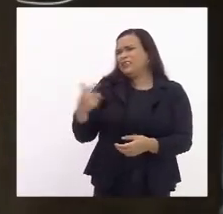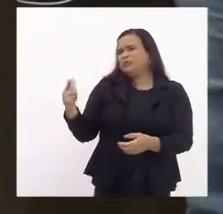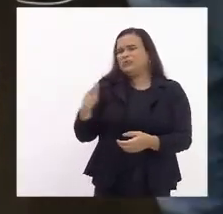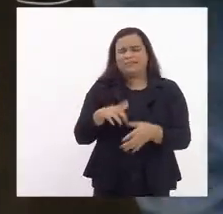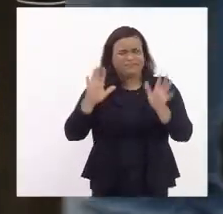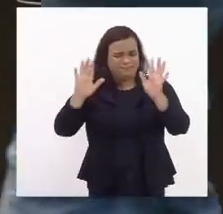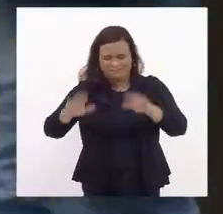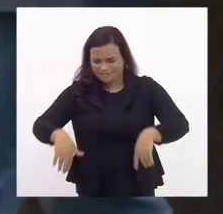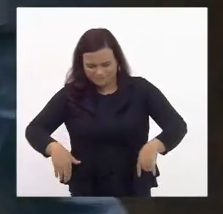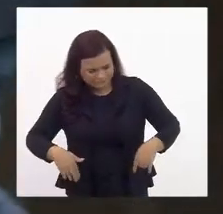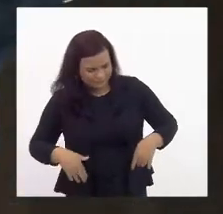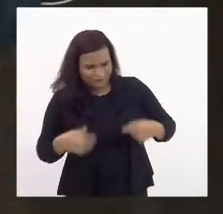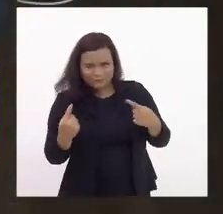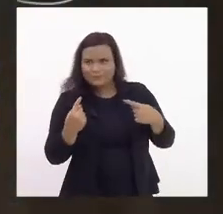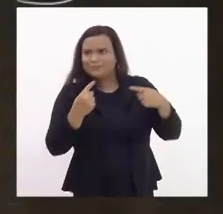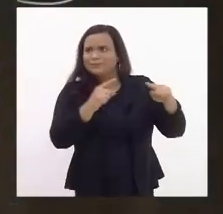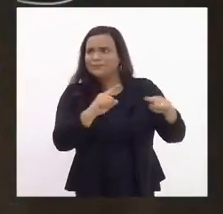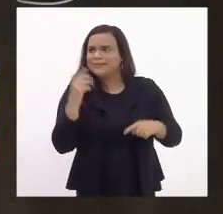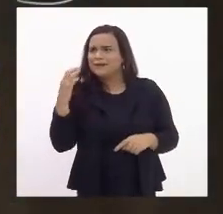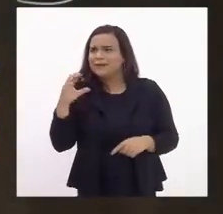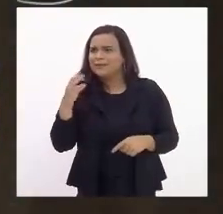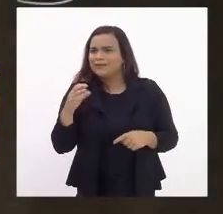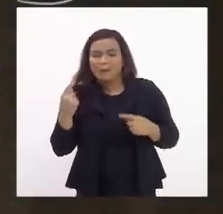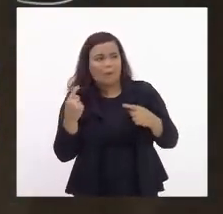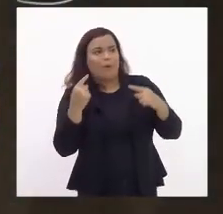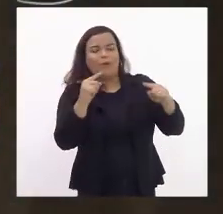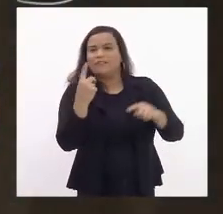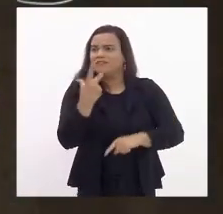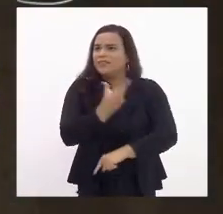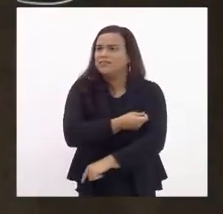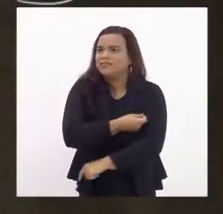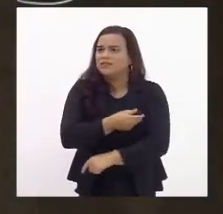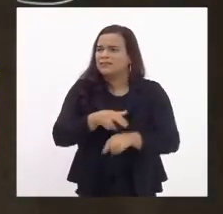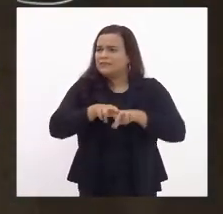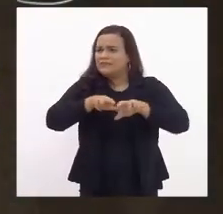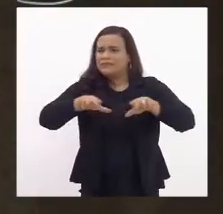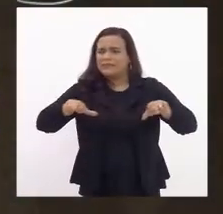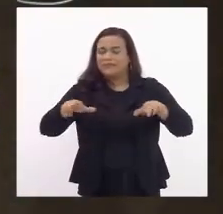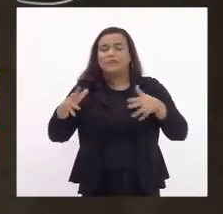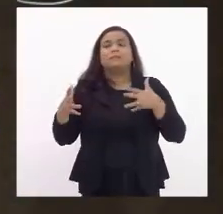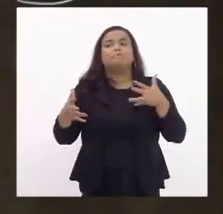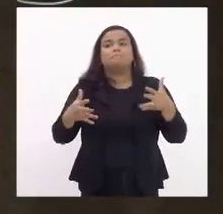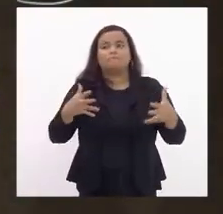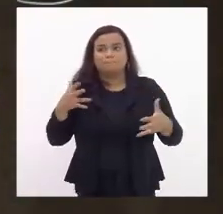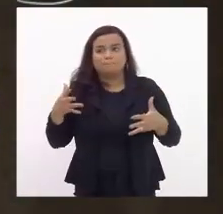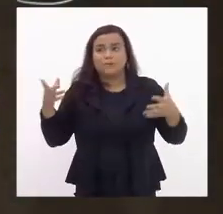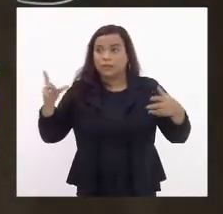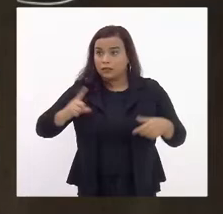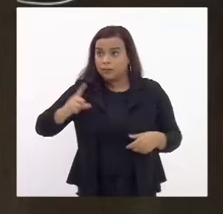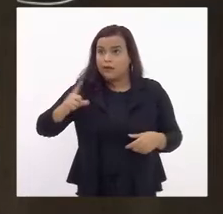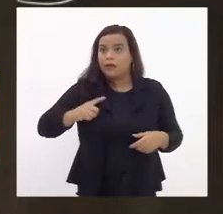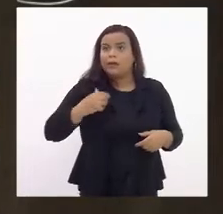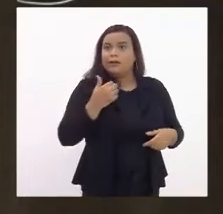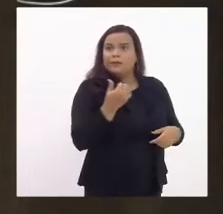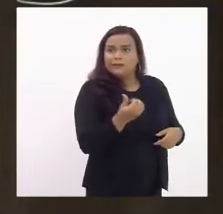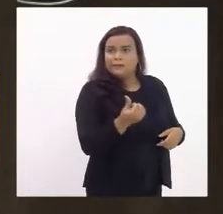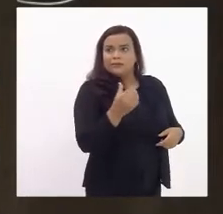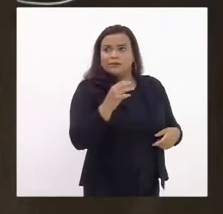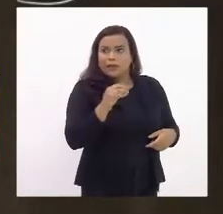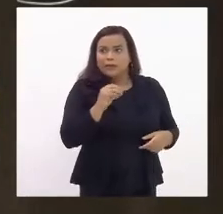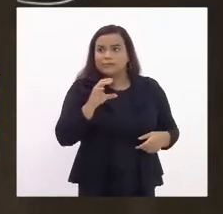lógica anti-ciência, anti-vacina. E se hoje, senhor presidente, temos mais de 660